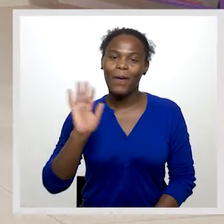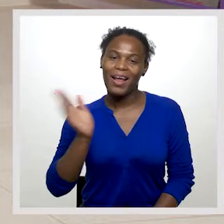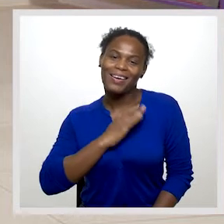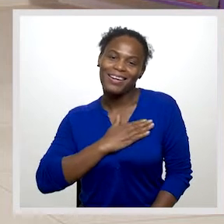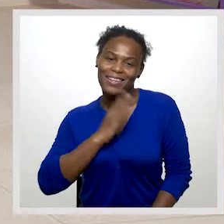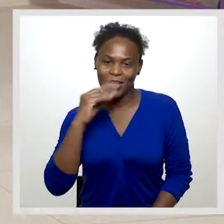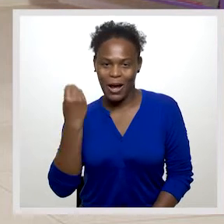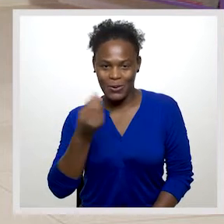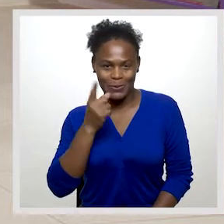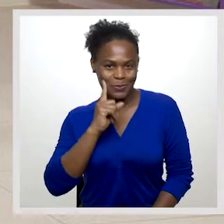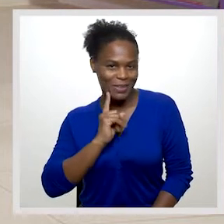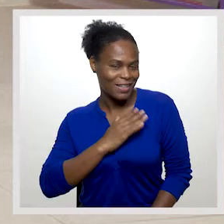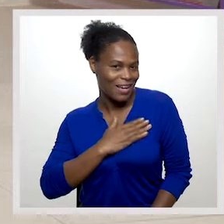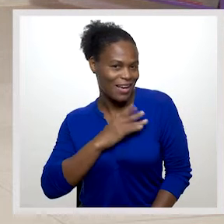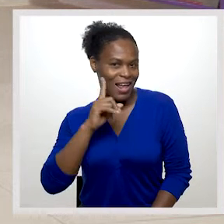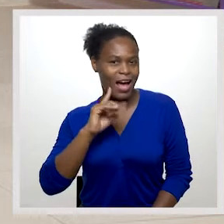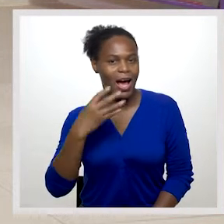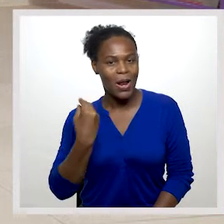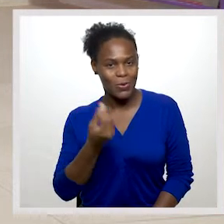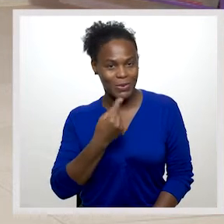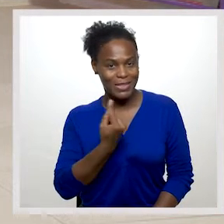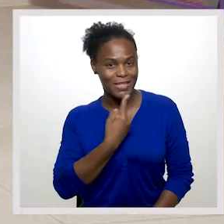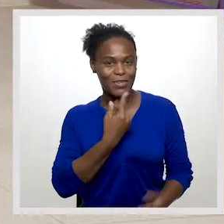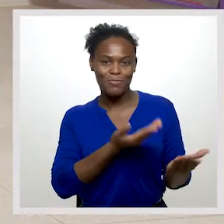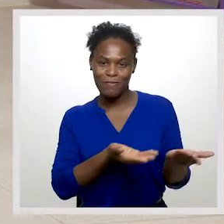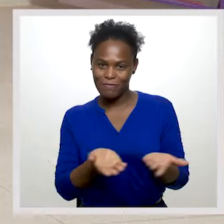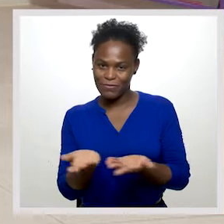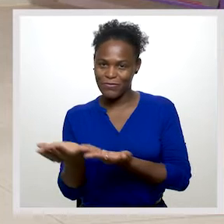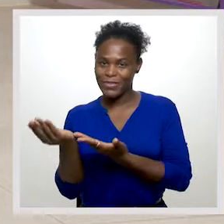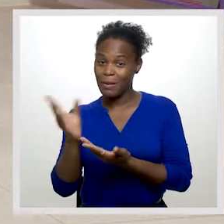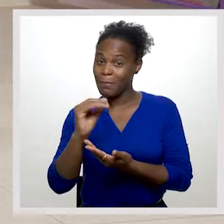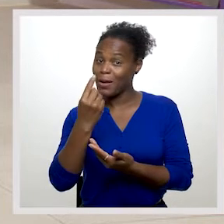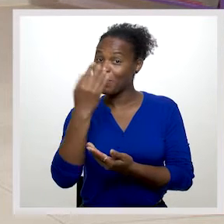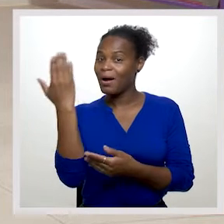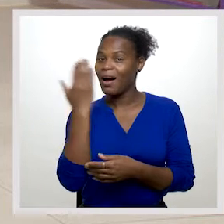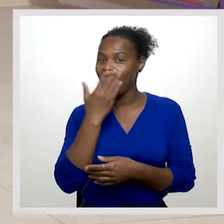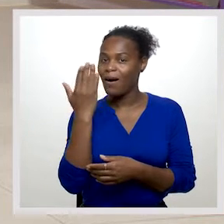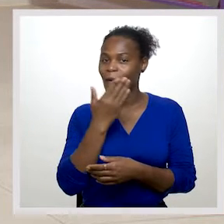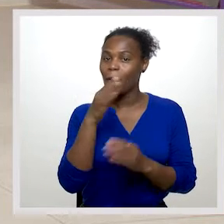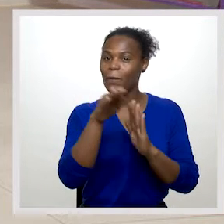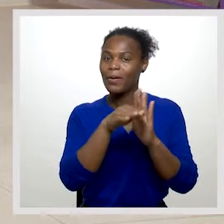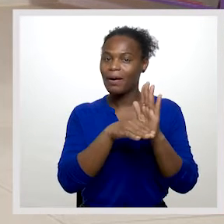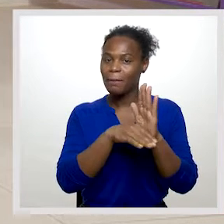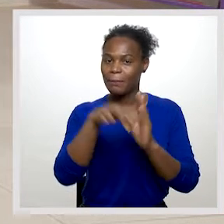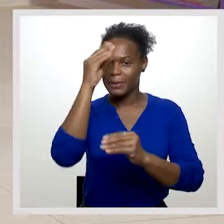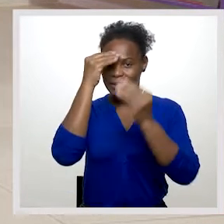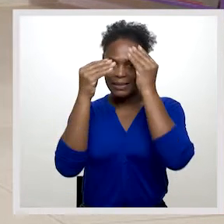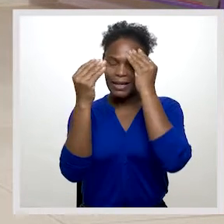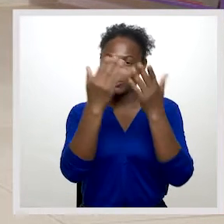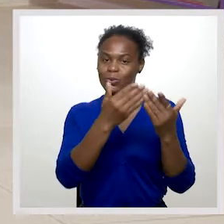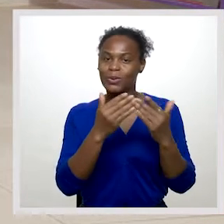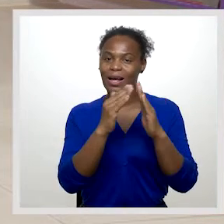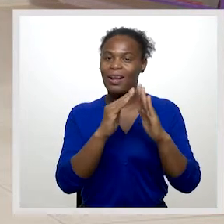Olá, caros alunos e caras alunas. Sejam bem-vindos a mais uma aula no programa